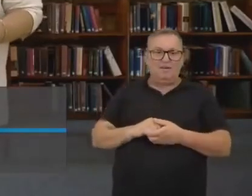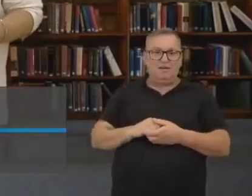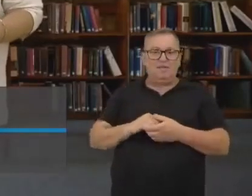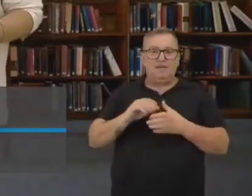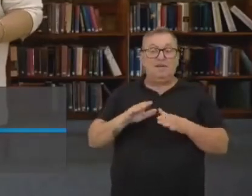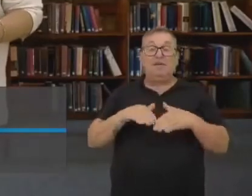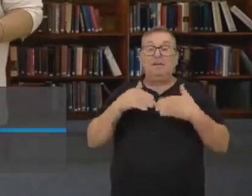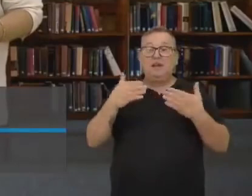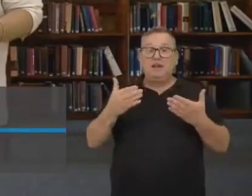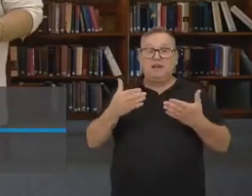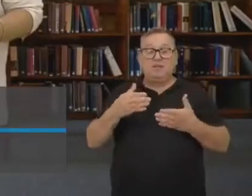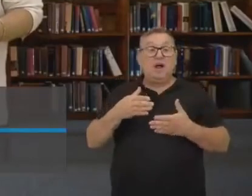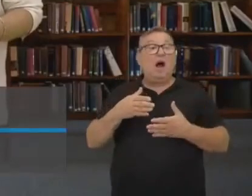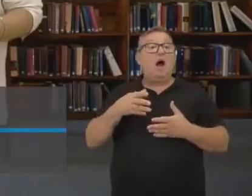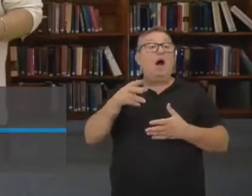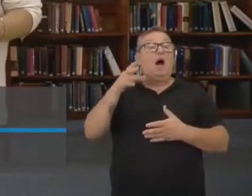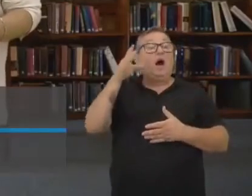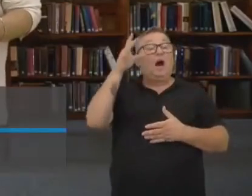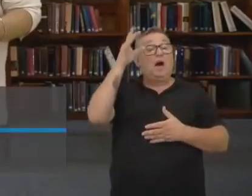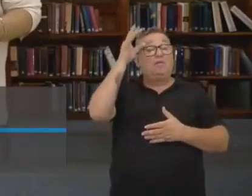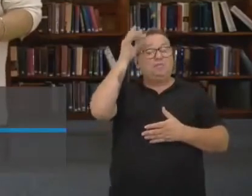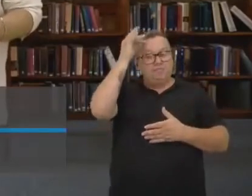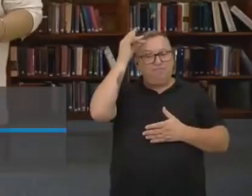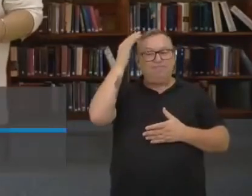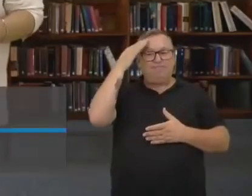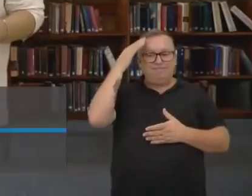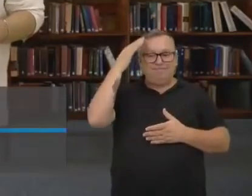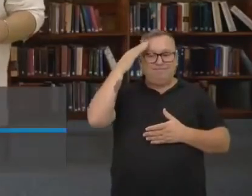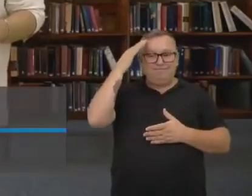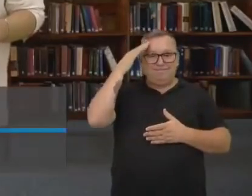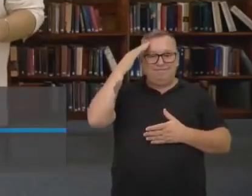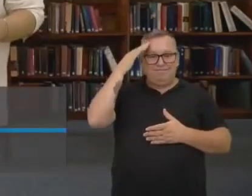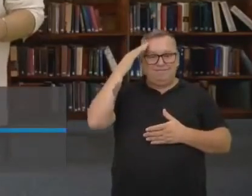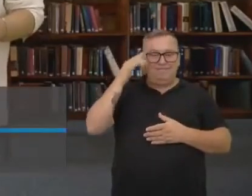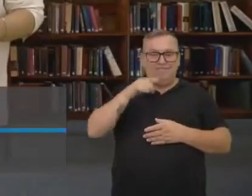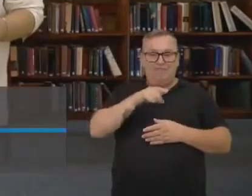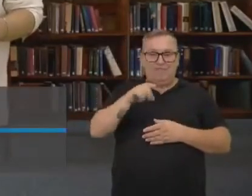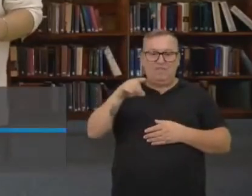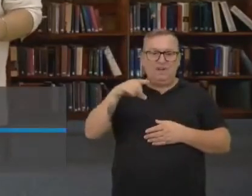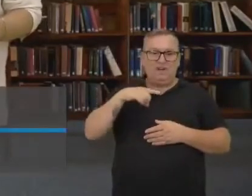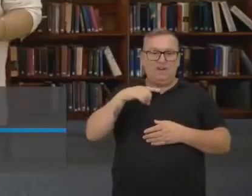aí os personagens vão falar, tá, entendemos. Então, você vai ter que